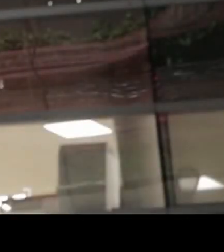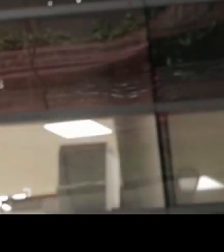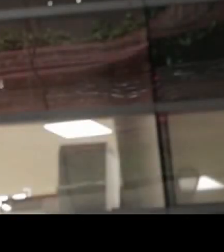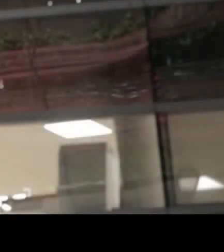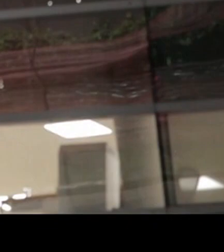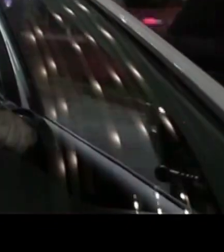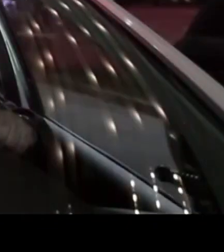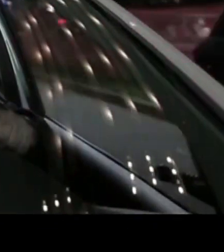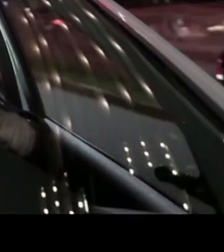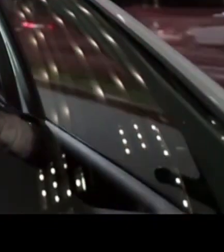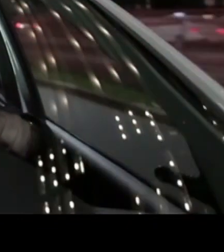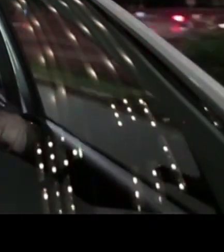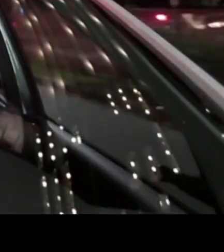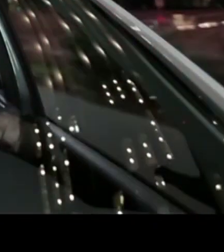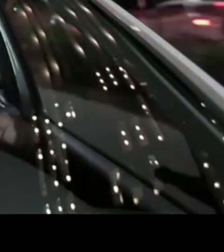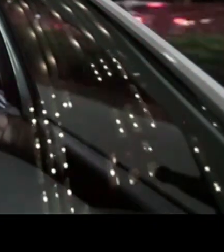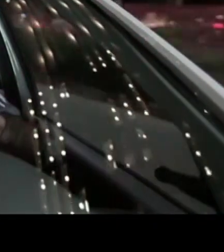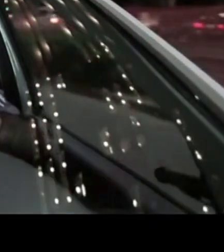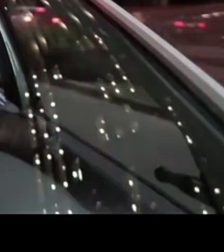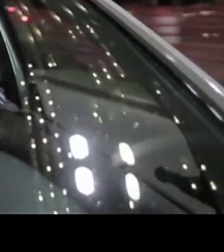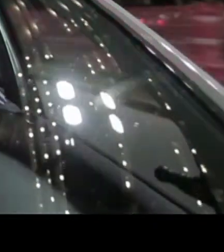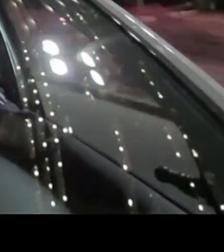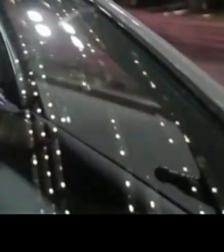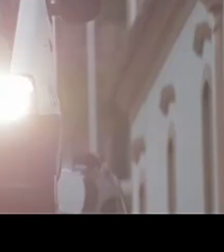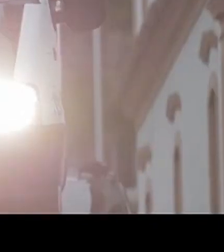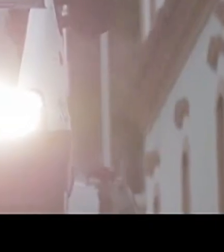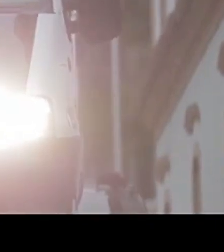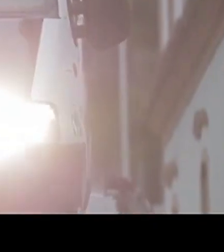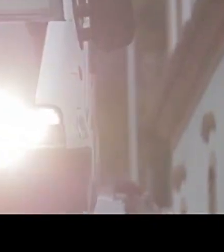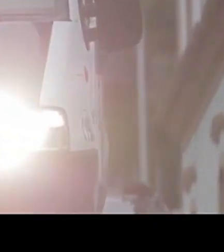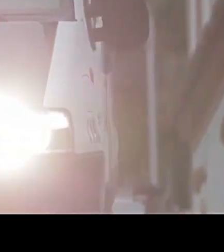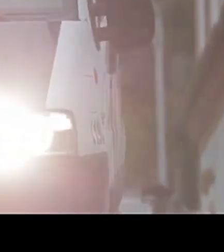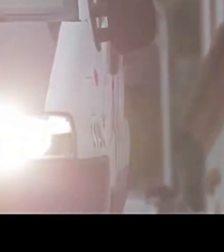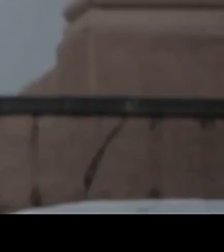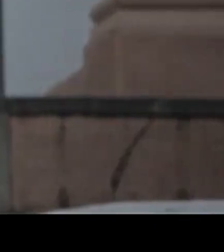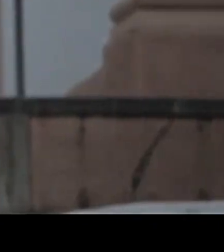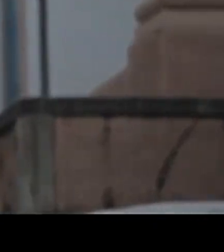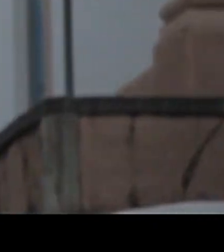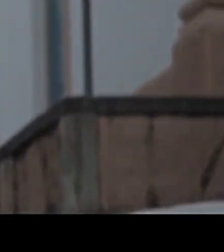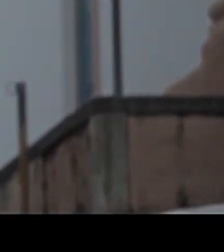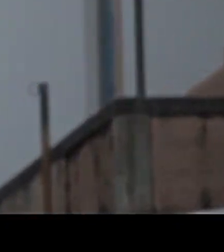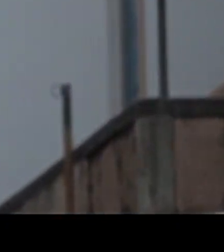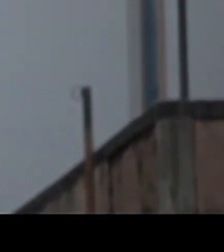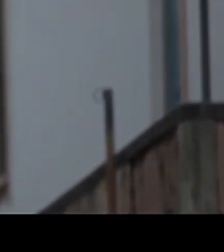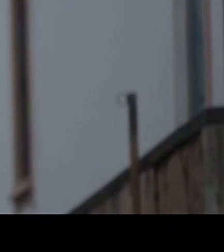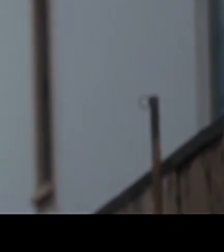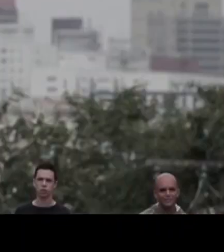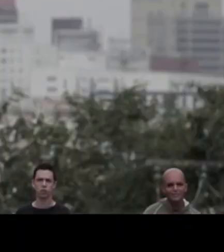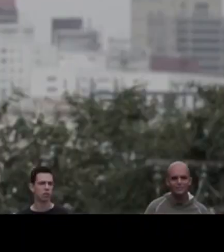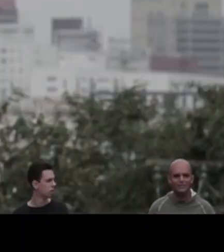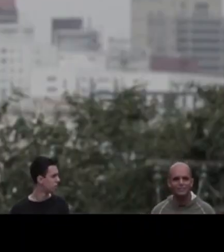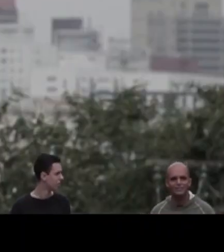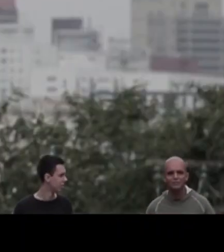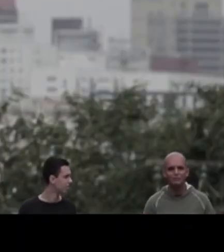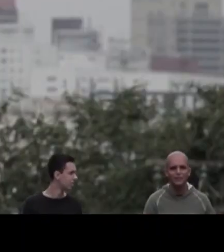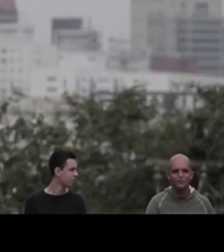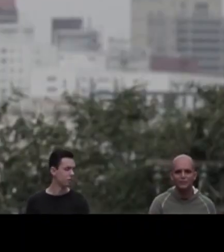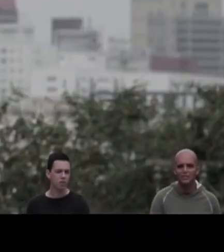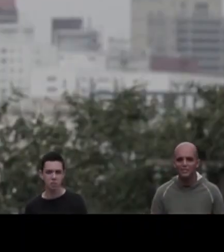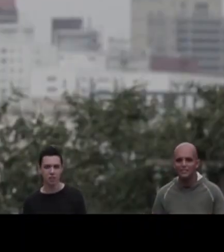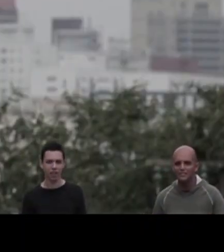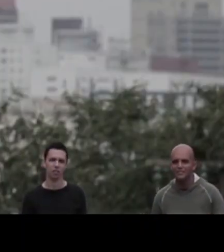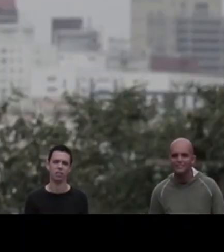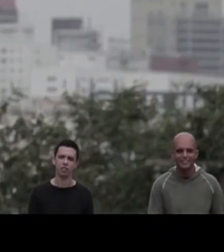A abordagem é uma importante ferramenta policial no combate ao crime. A polícia deve abordar pessoas